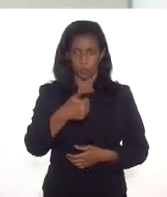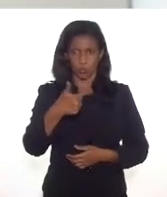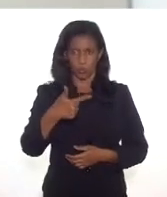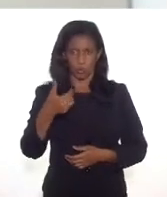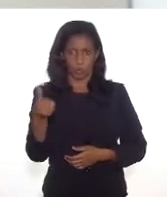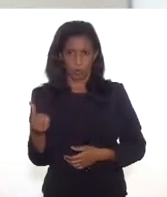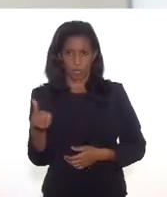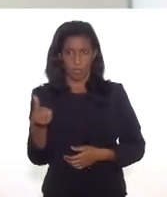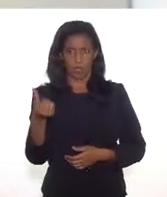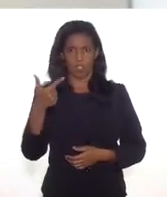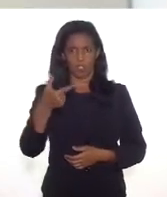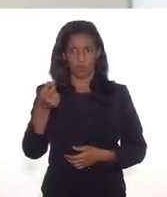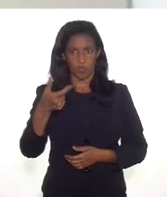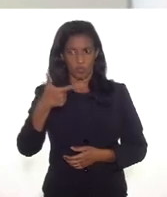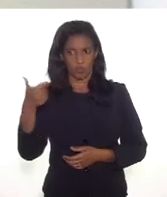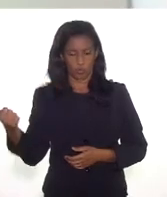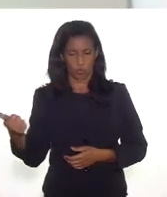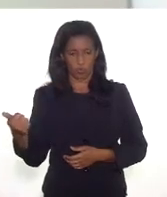4126/2021,